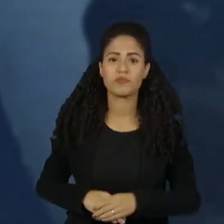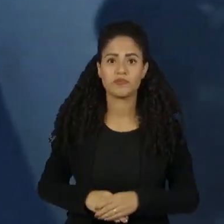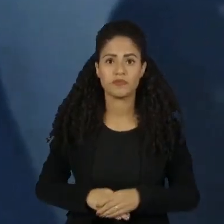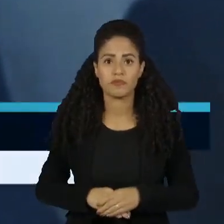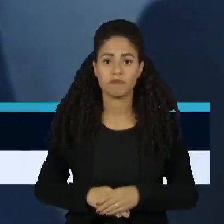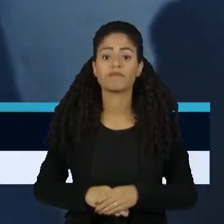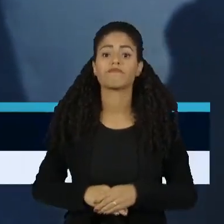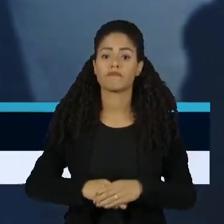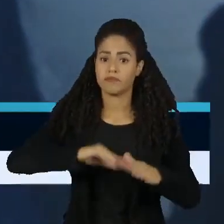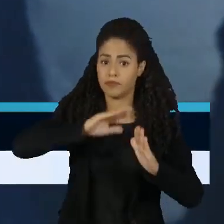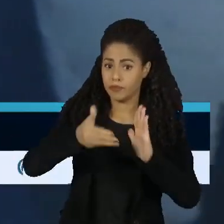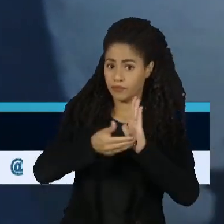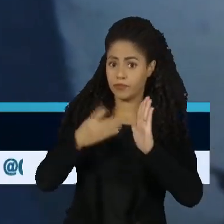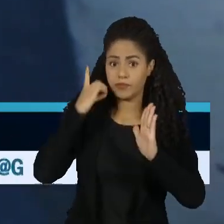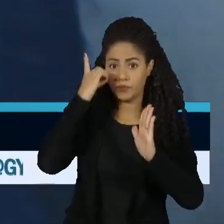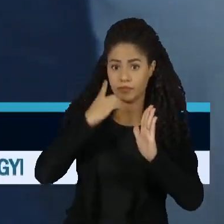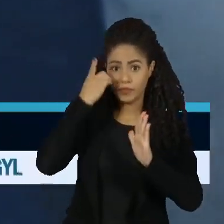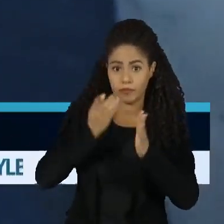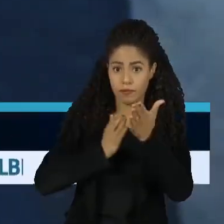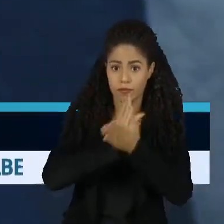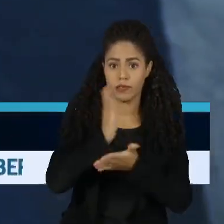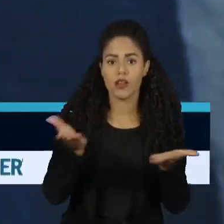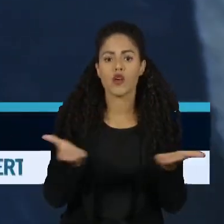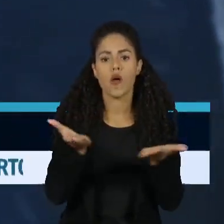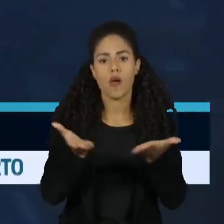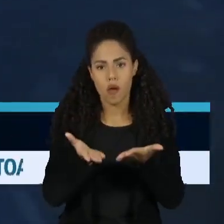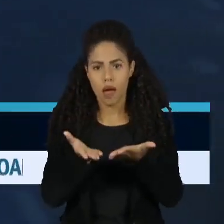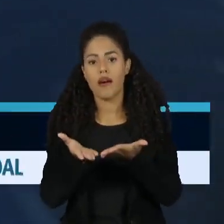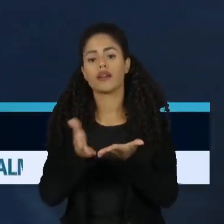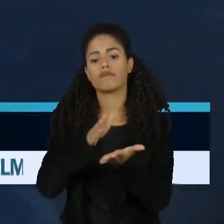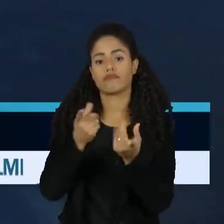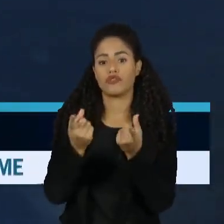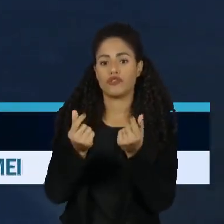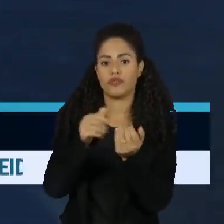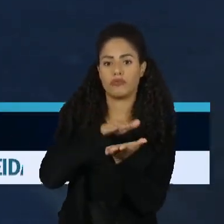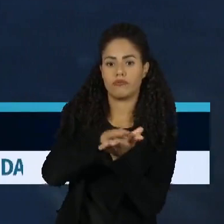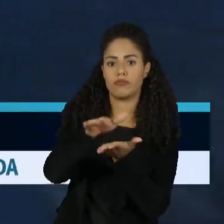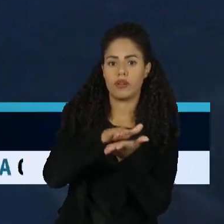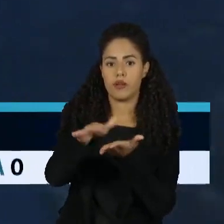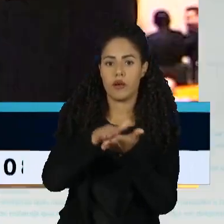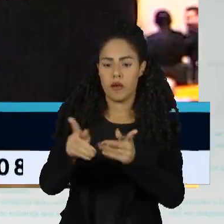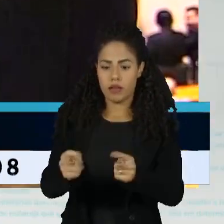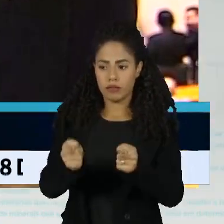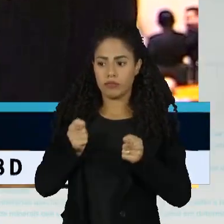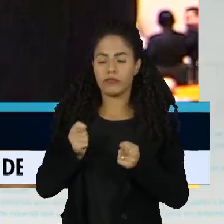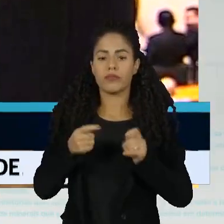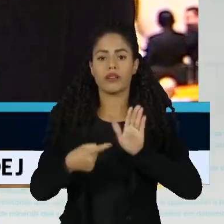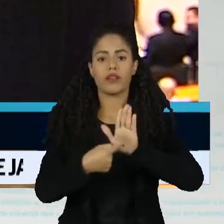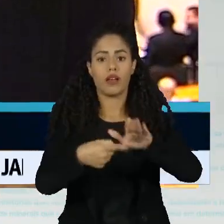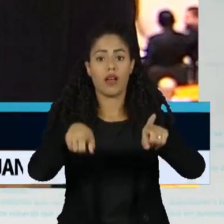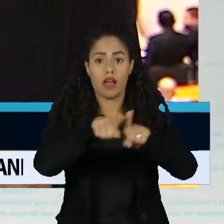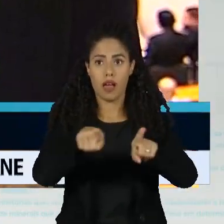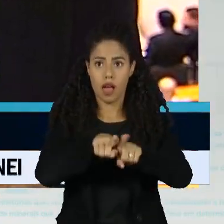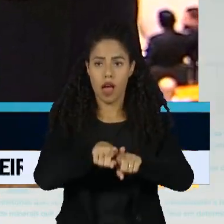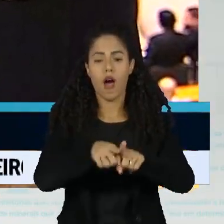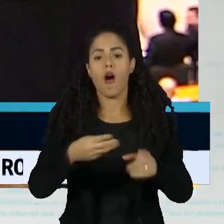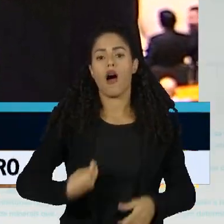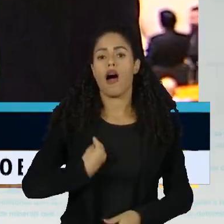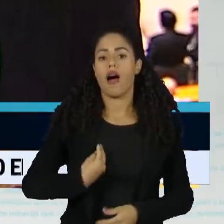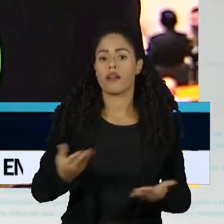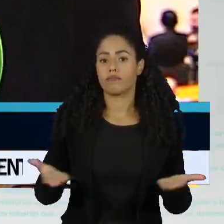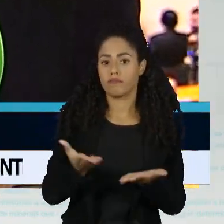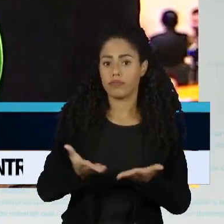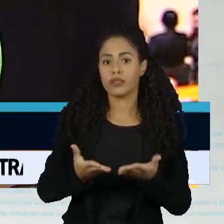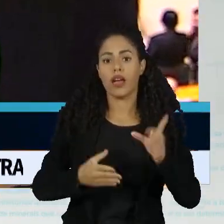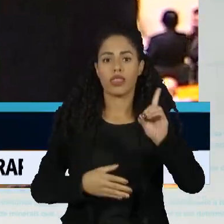a câmara dos deputados aprovou agora pouco novo arcabouço fiscal a repórter Talita Laurindo está ao vivo em Brasília e tem as informações